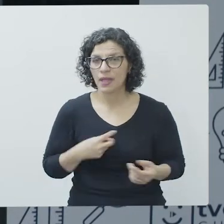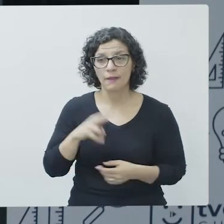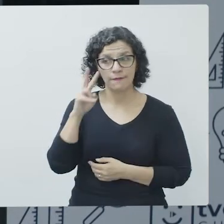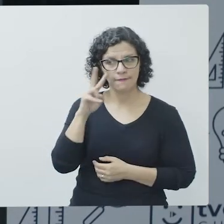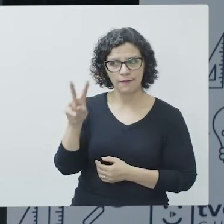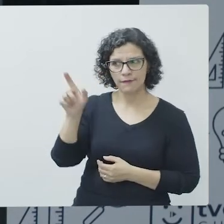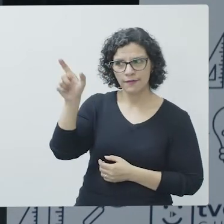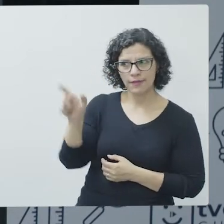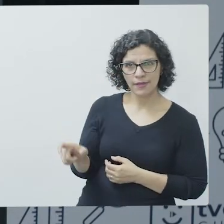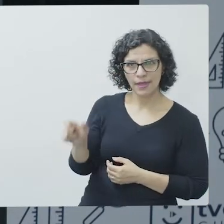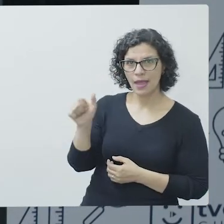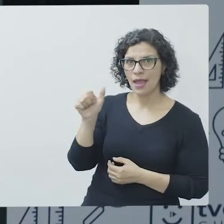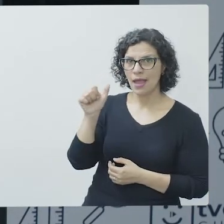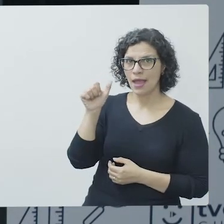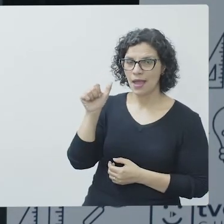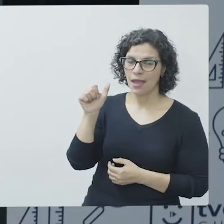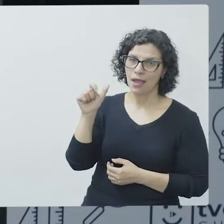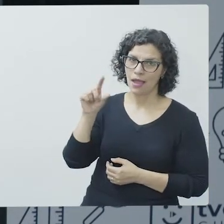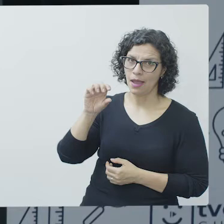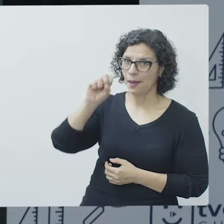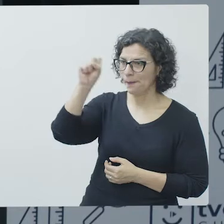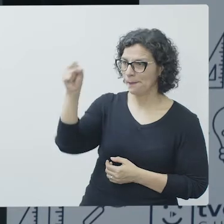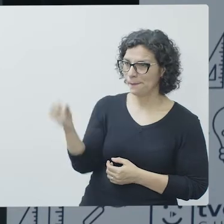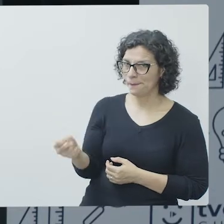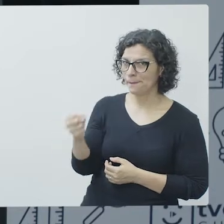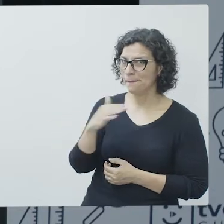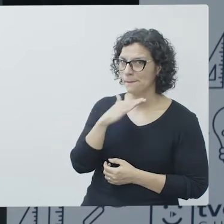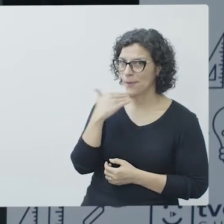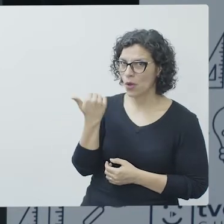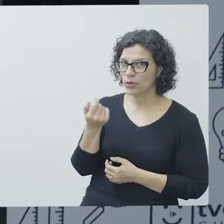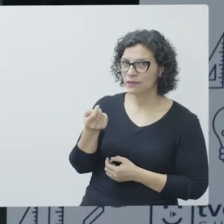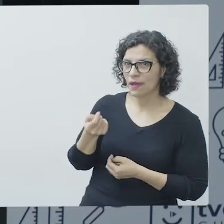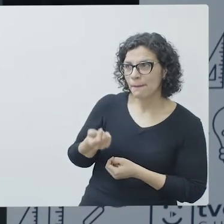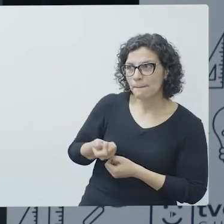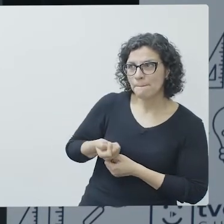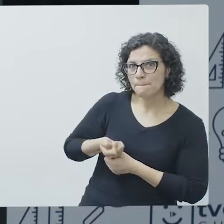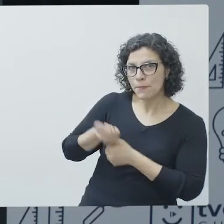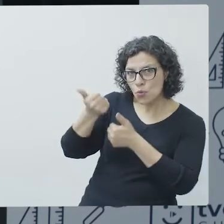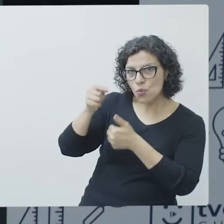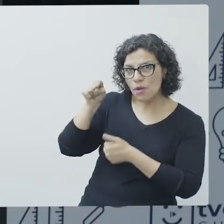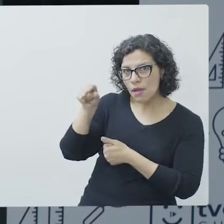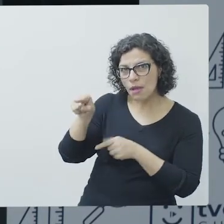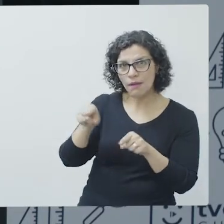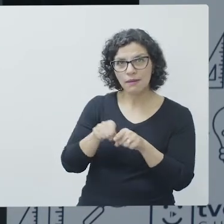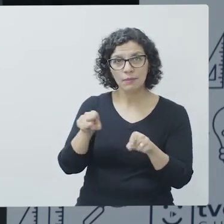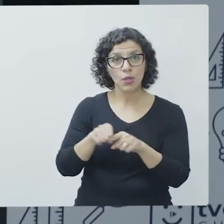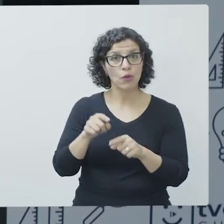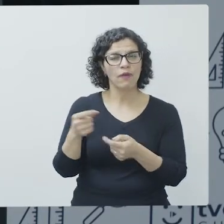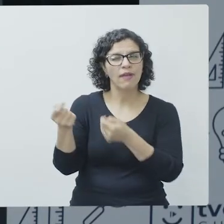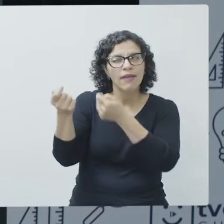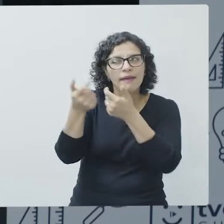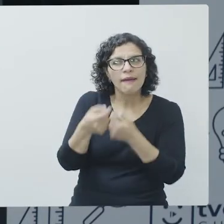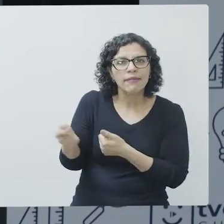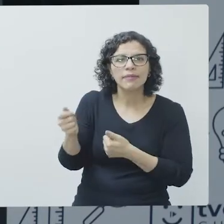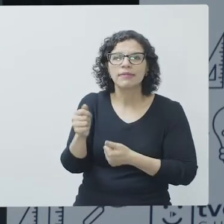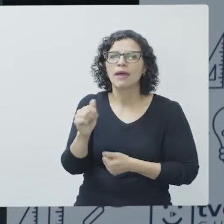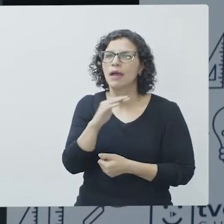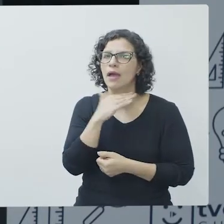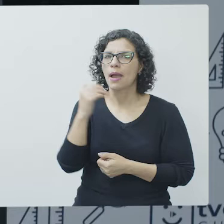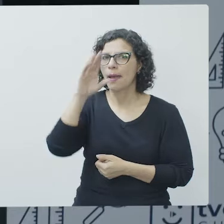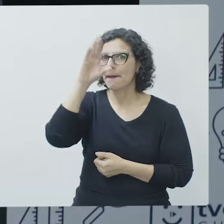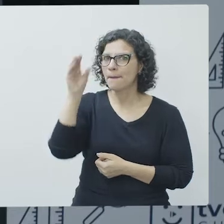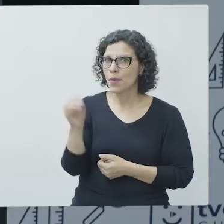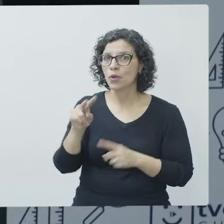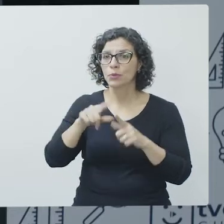vai enxergar? A morte vai enganar a morte? Ou será que por enganar a morte, ele começa